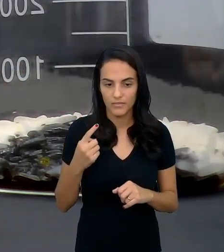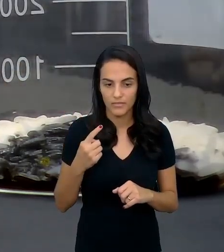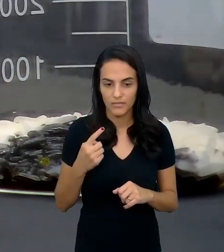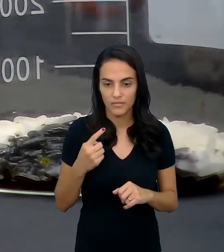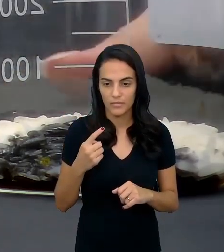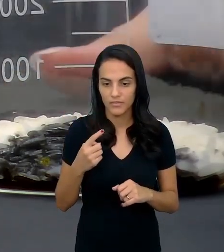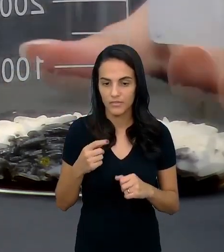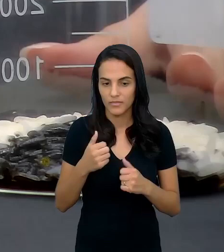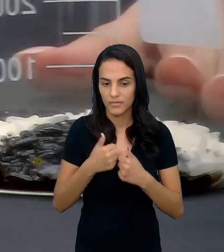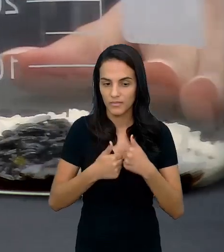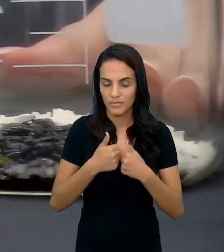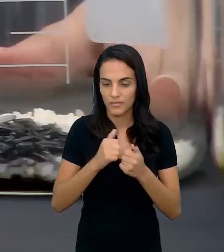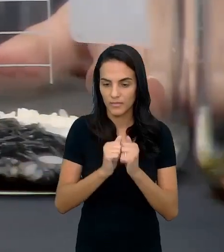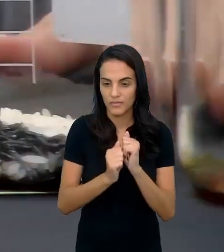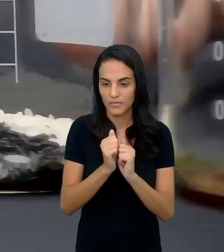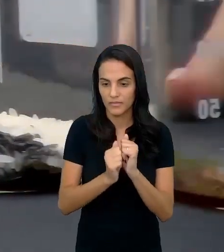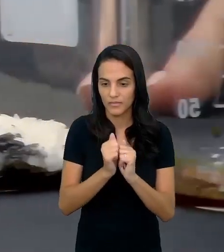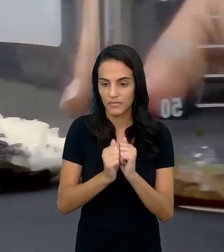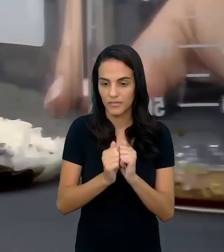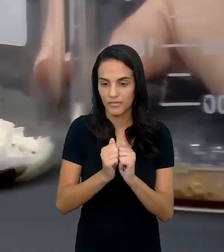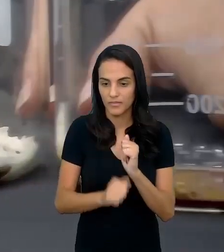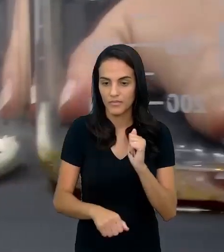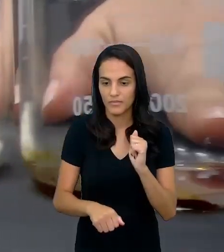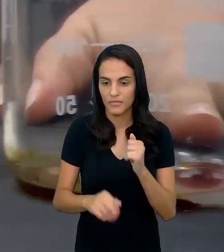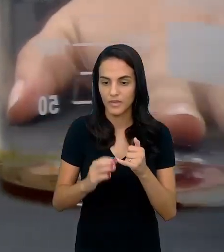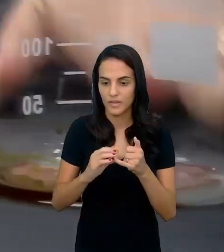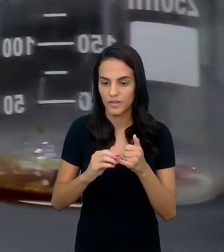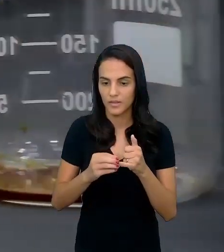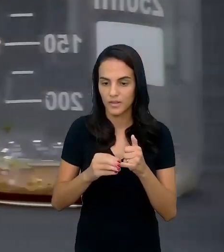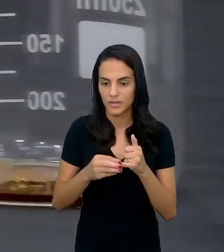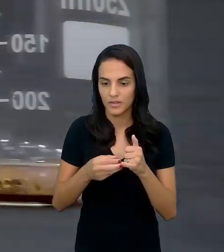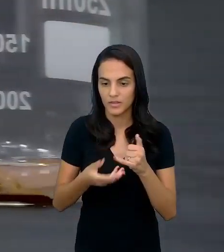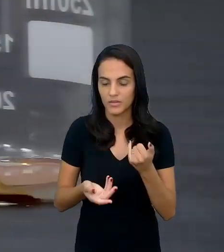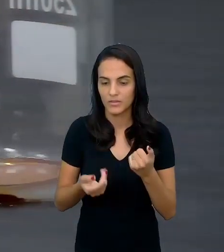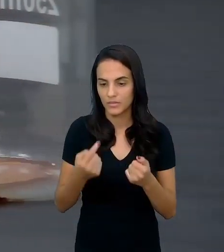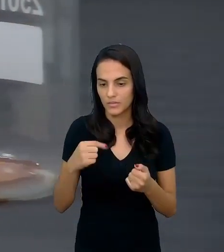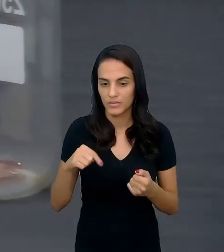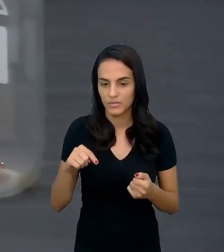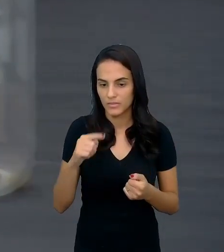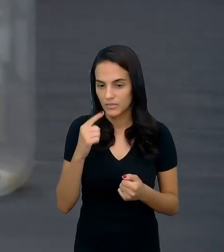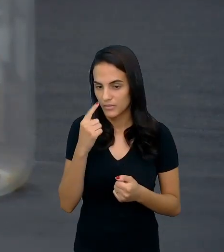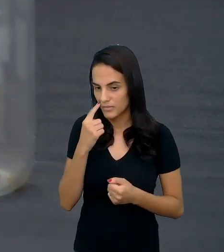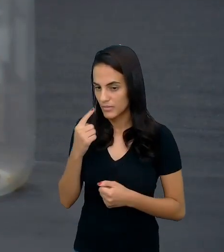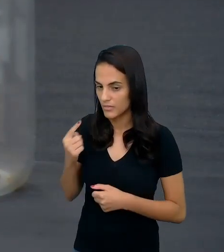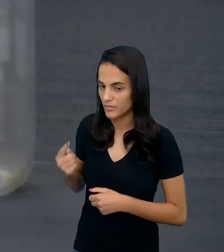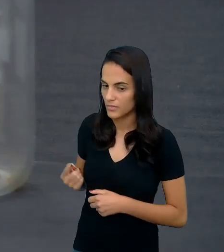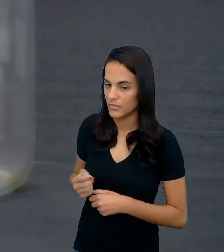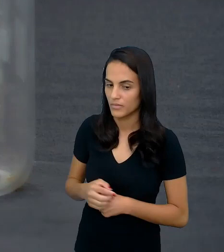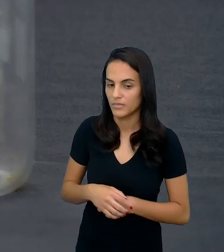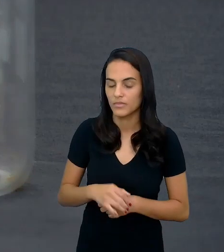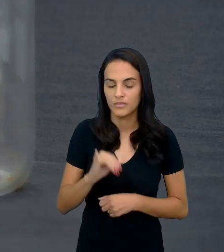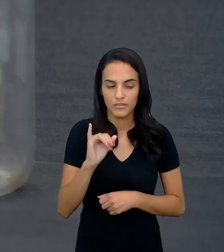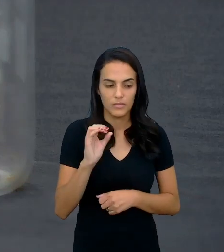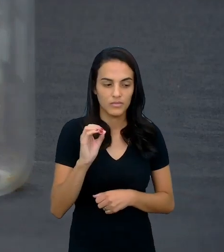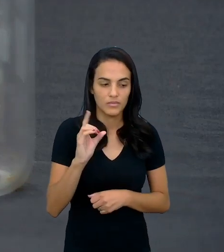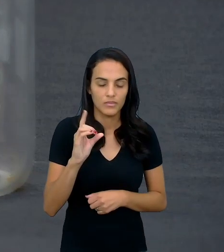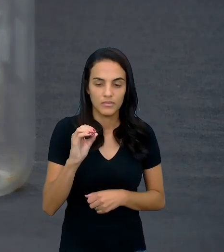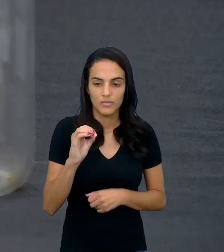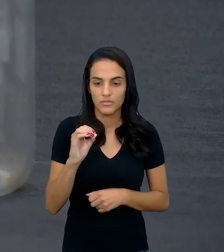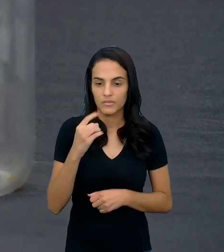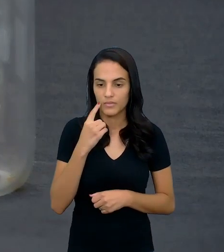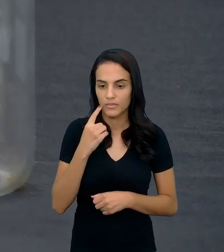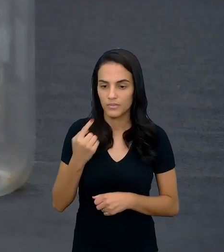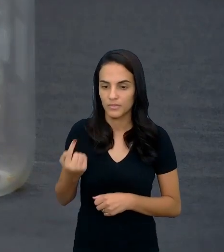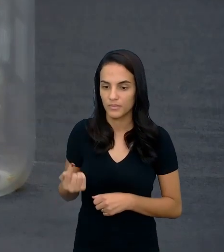bolacha, feijão, o arroz e o nosso controle para vocês darem uma olhadinha aí como era